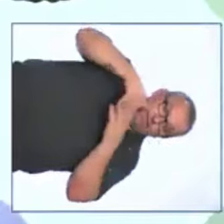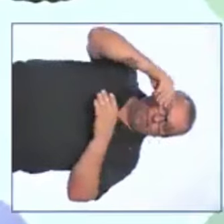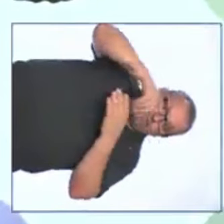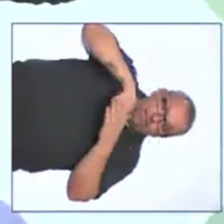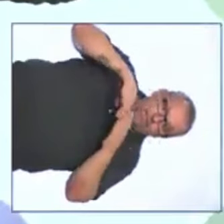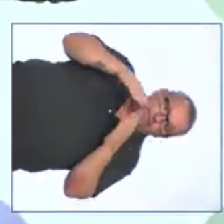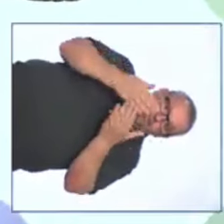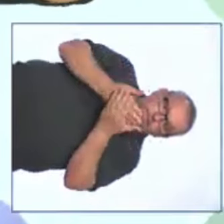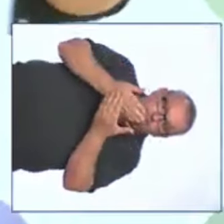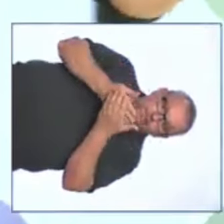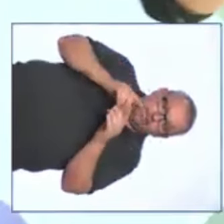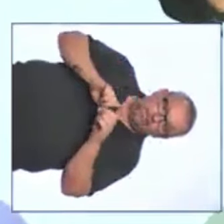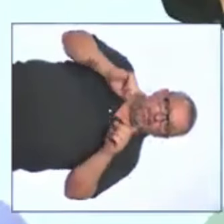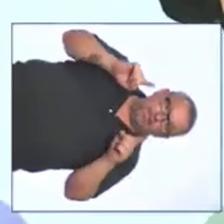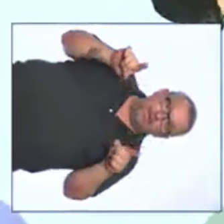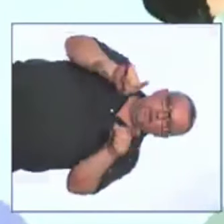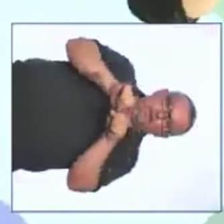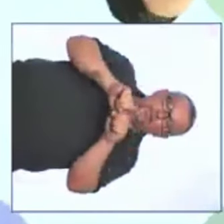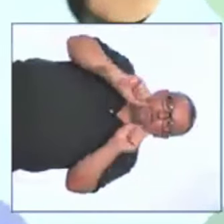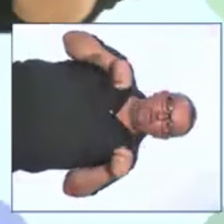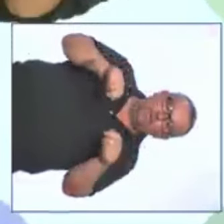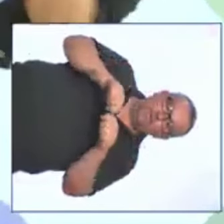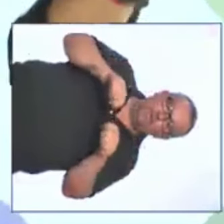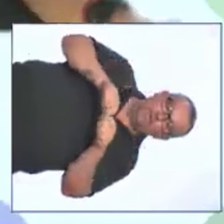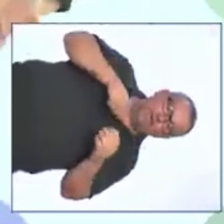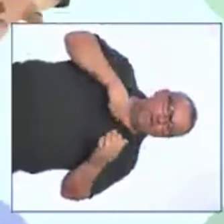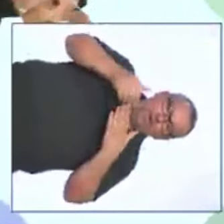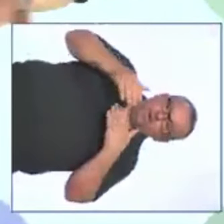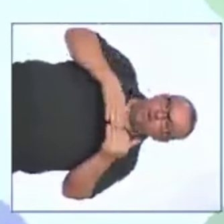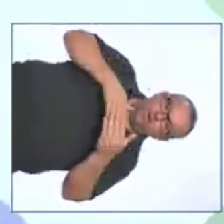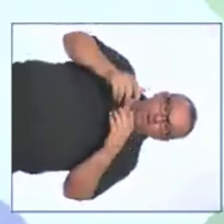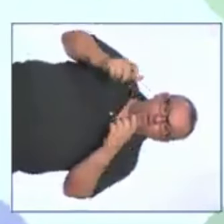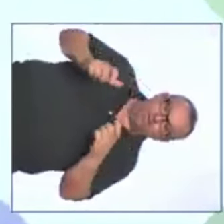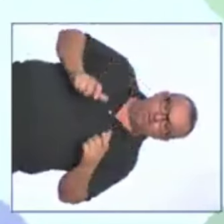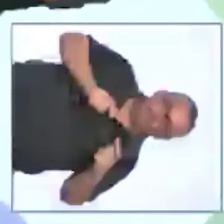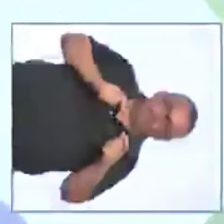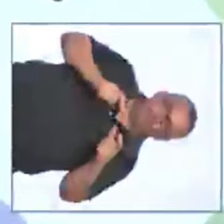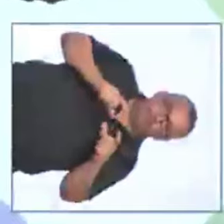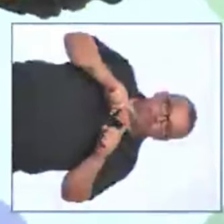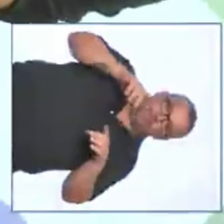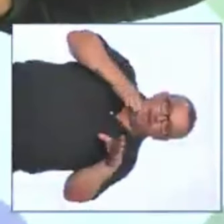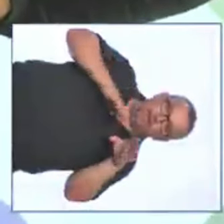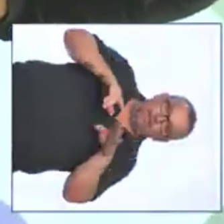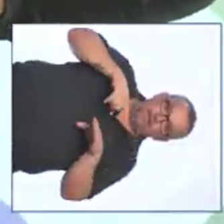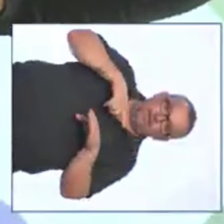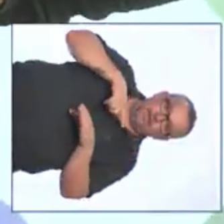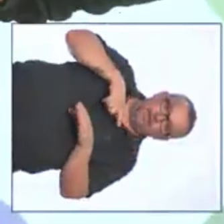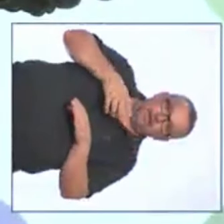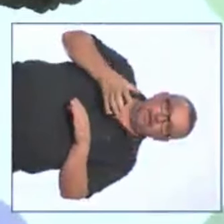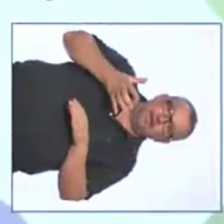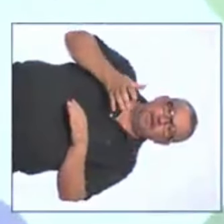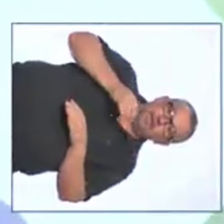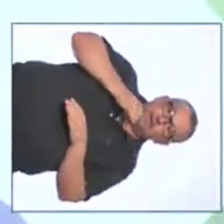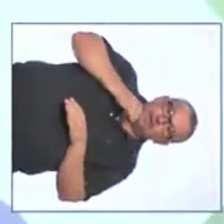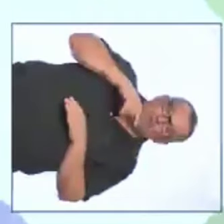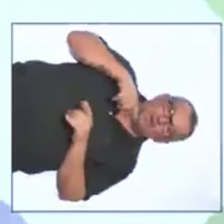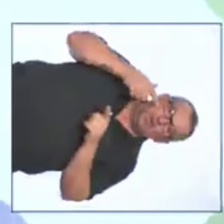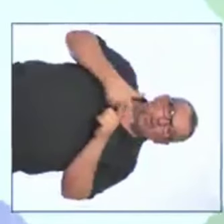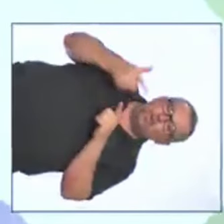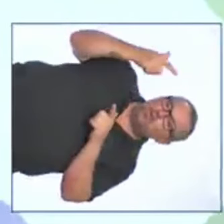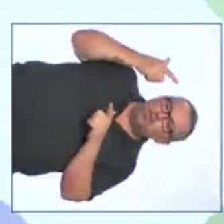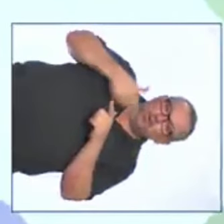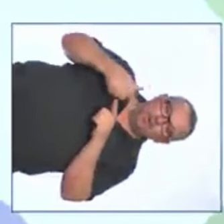tá? mas isso pode ser feito em qualquer lugar né? às vezes se você tá querendo você tem um problema